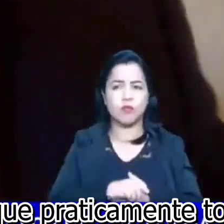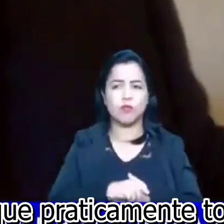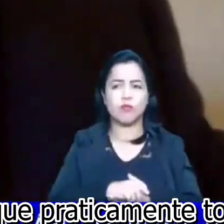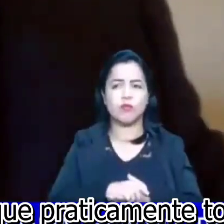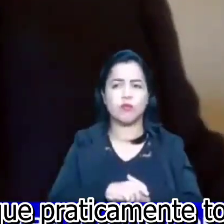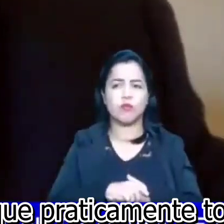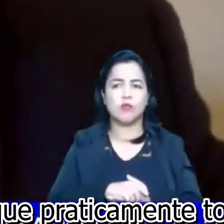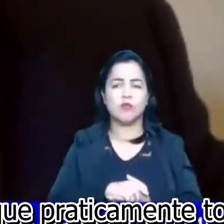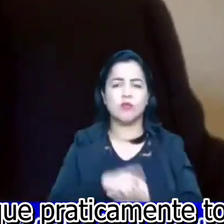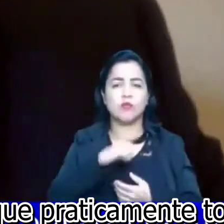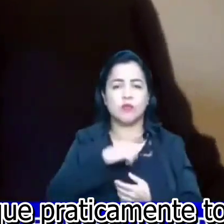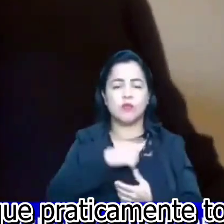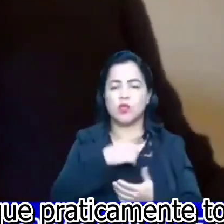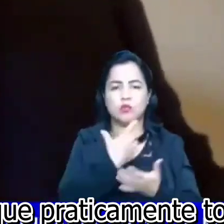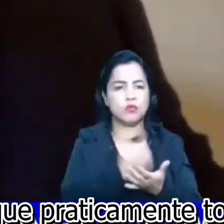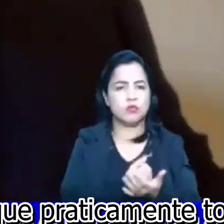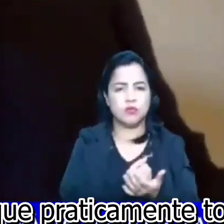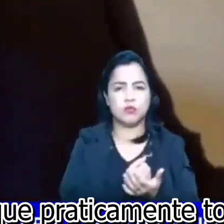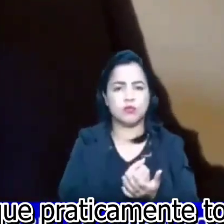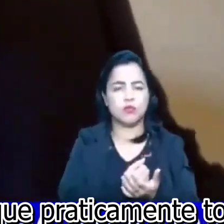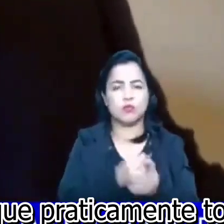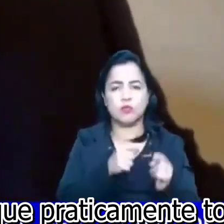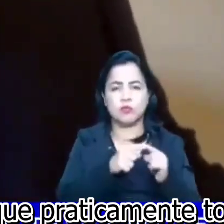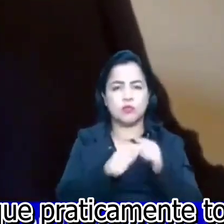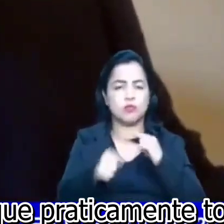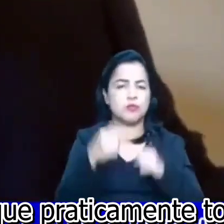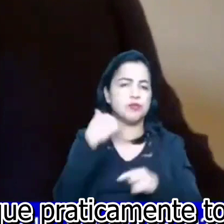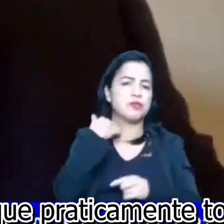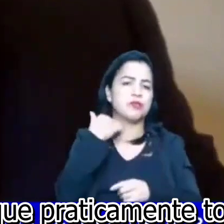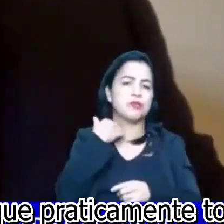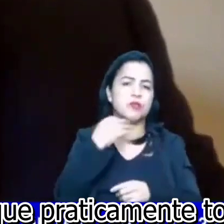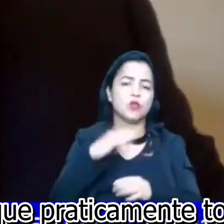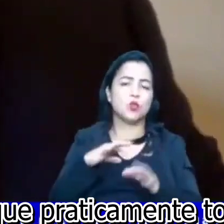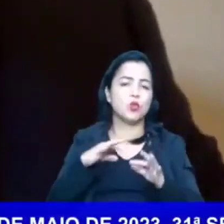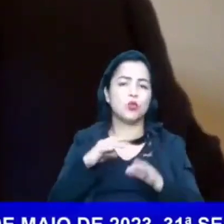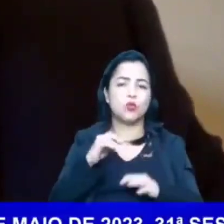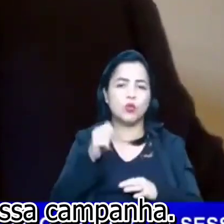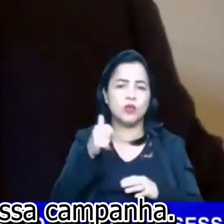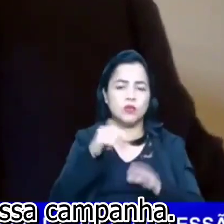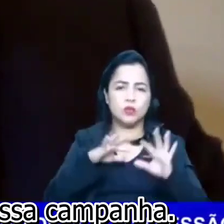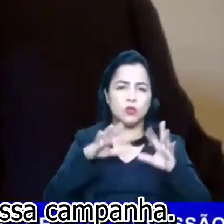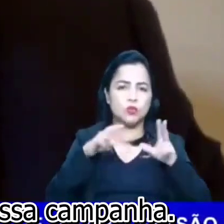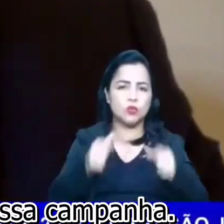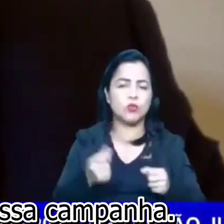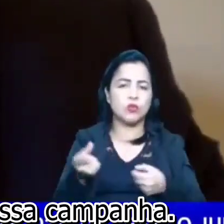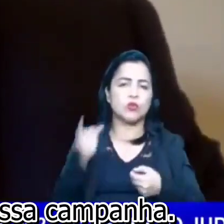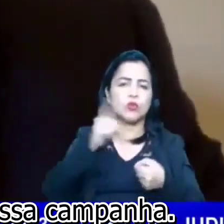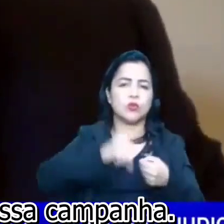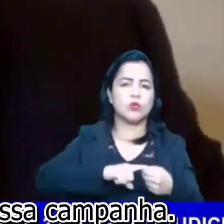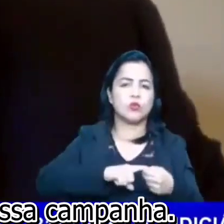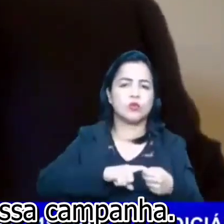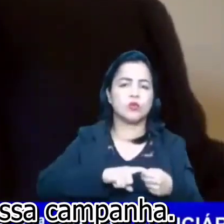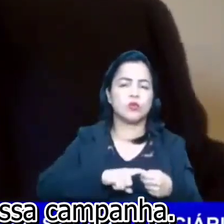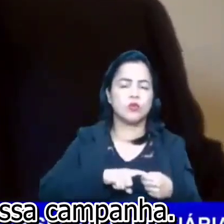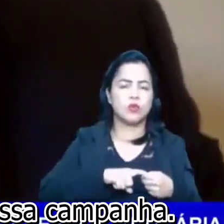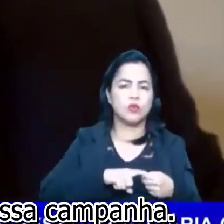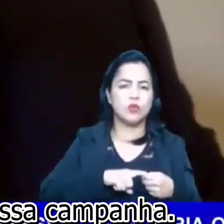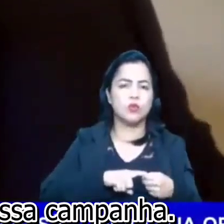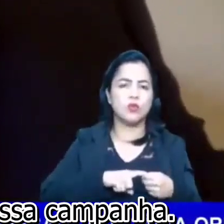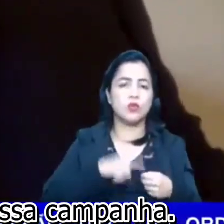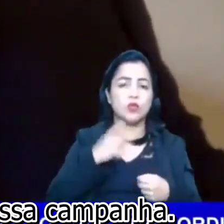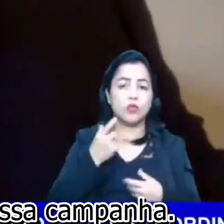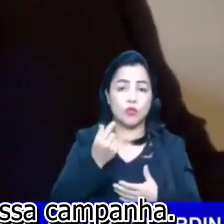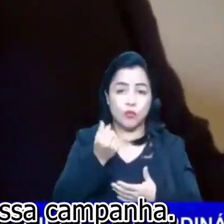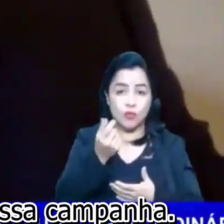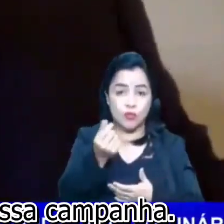longo petitório pela desaprovação, quase que praticamente total, para devolver toda a